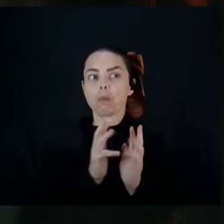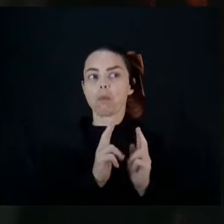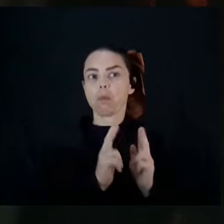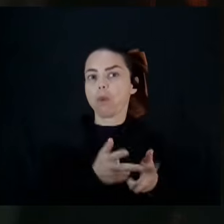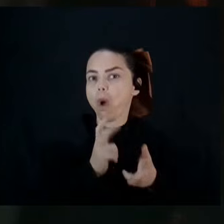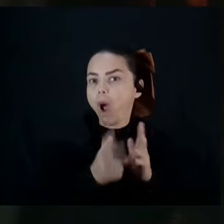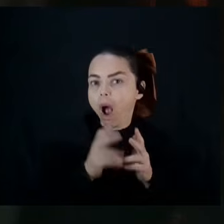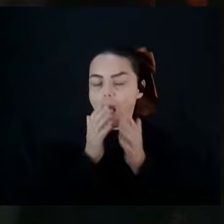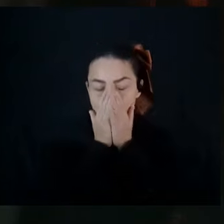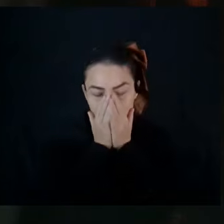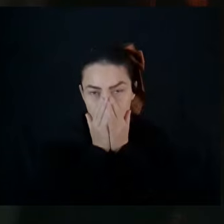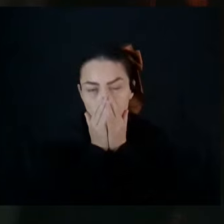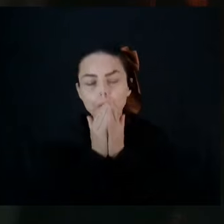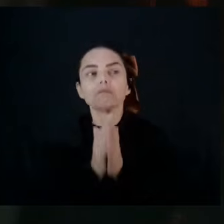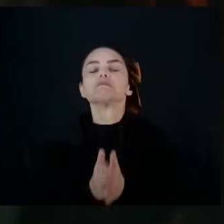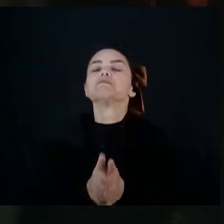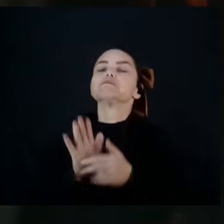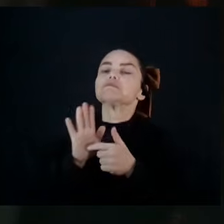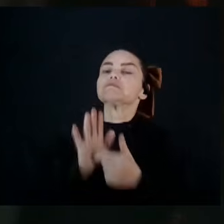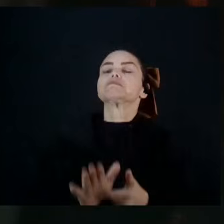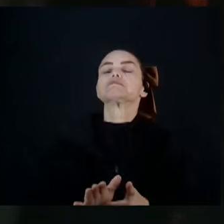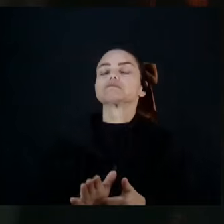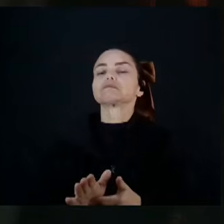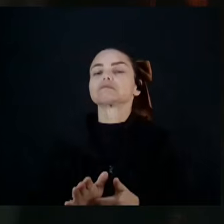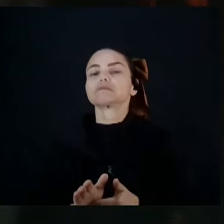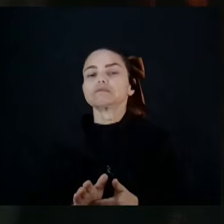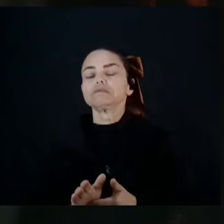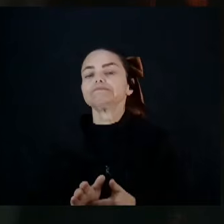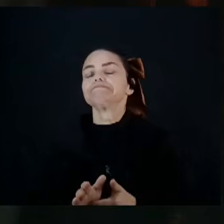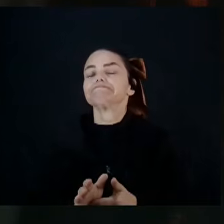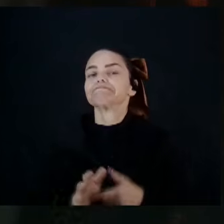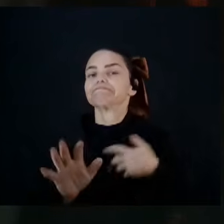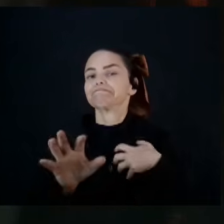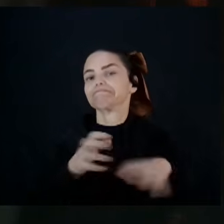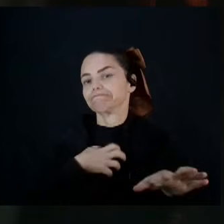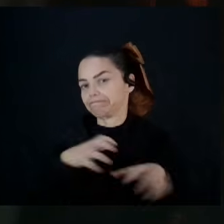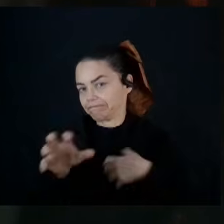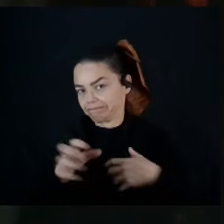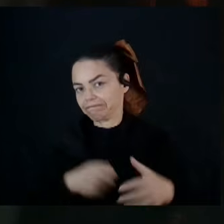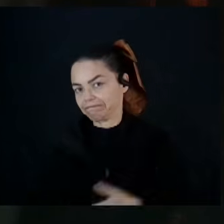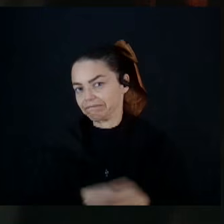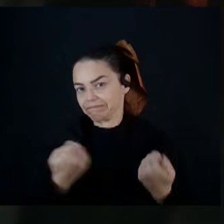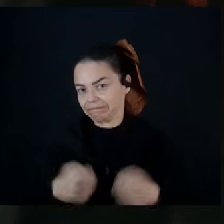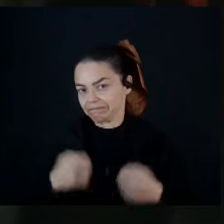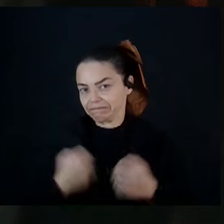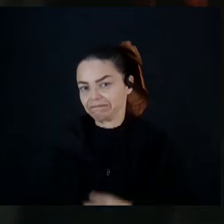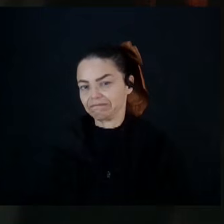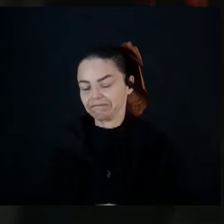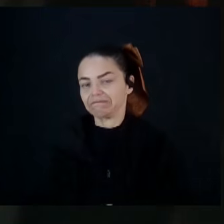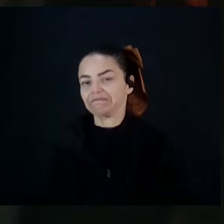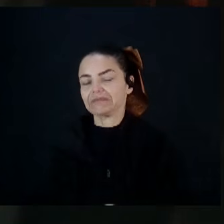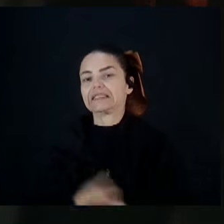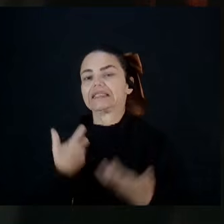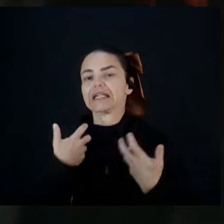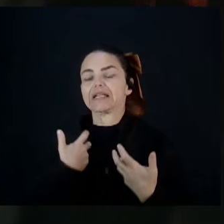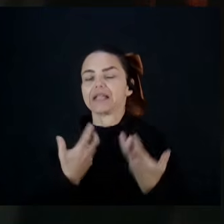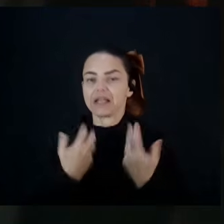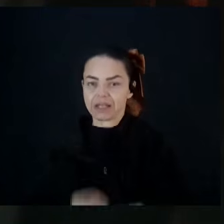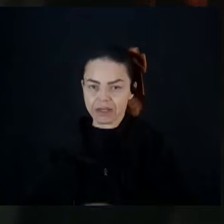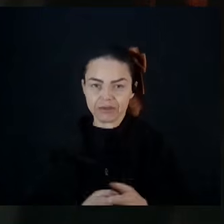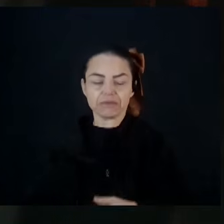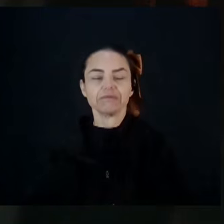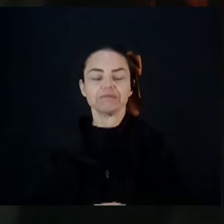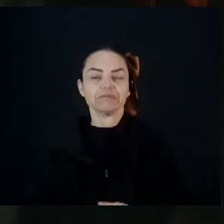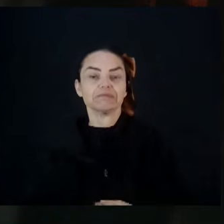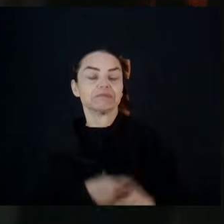nos mostra como anda a nossa empatia e a nossa necessidade de validação. Então, ao darmos espaço para o outro,